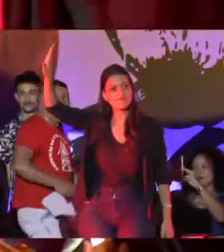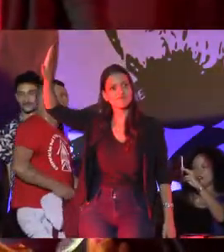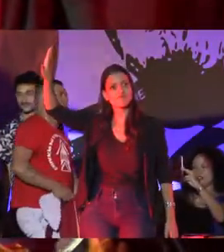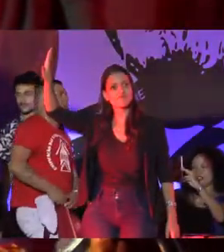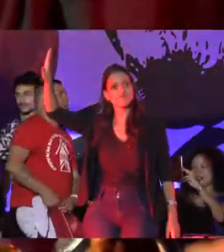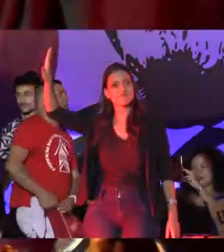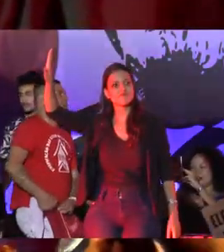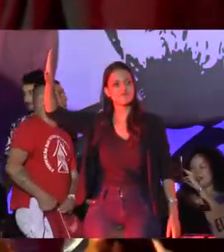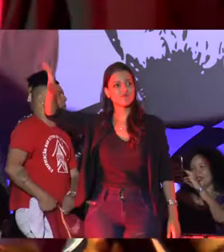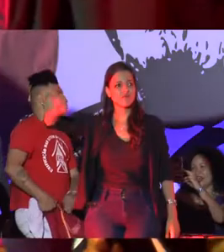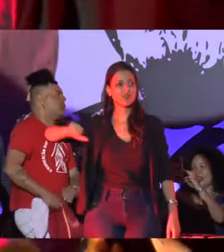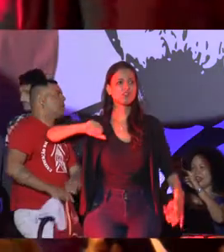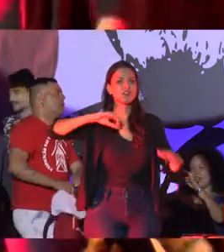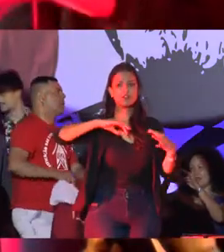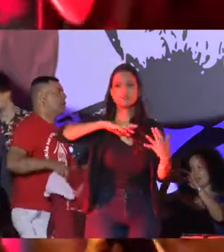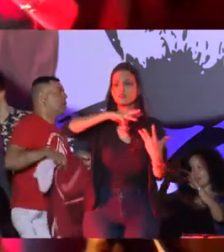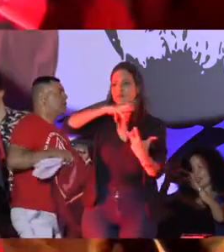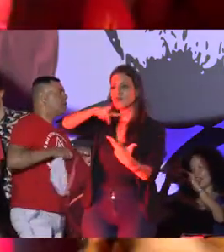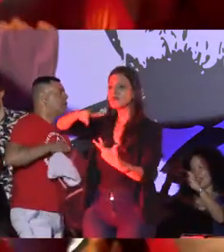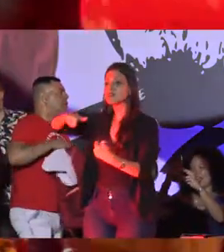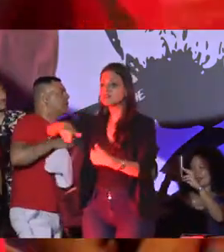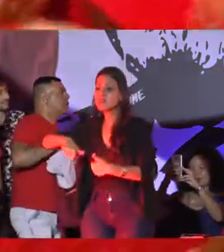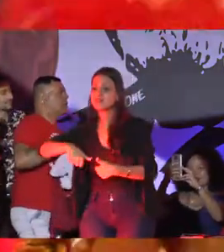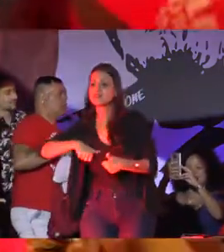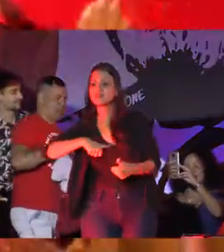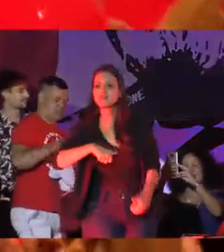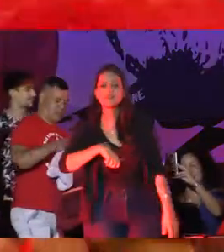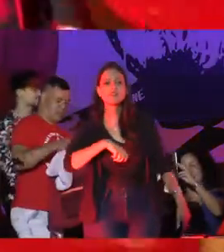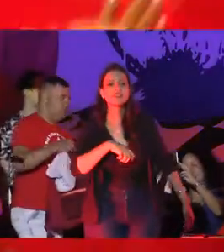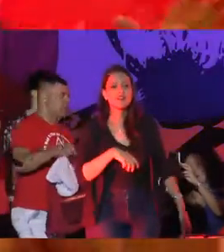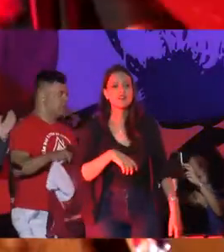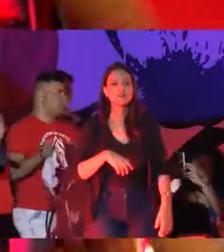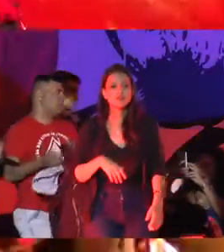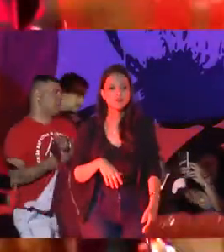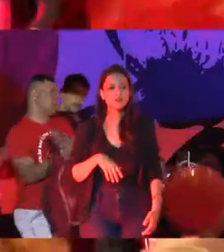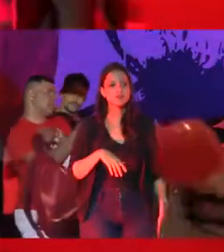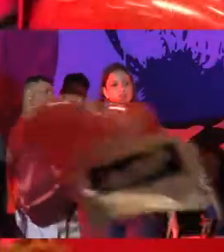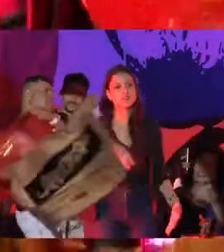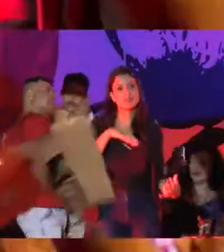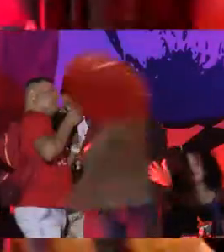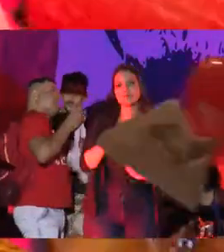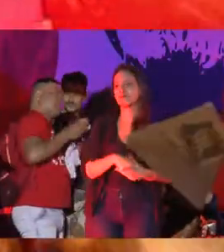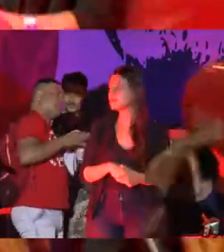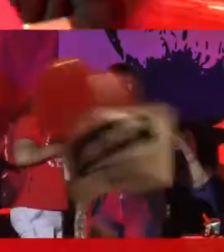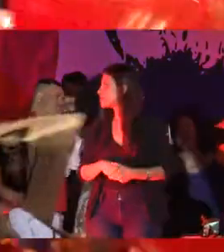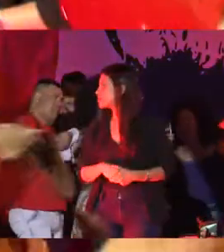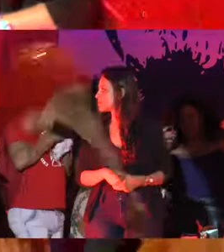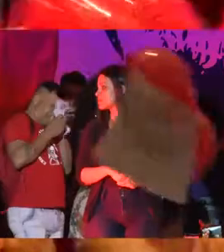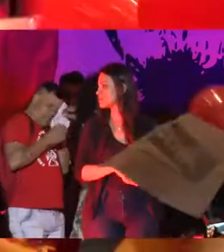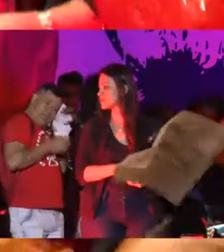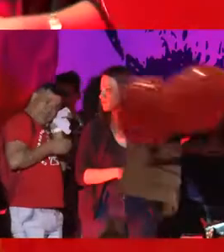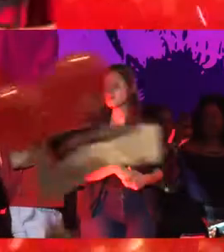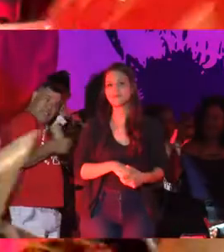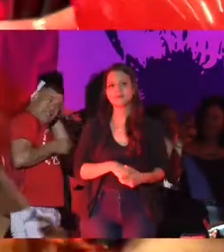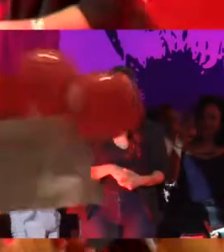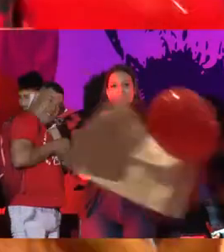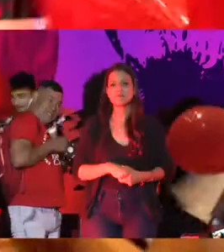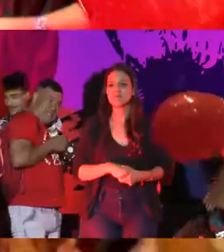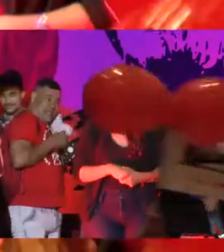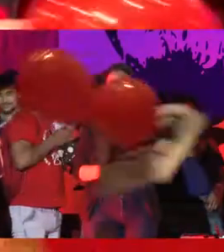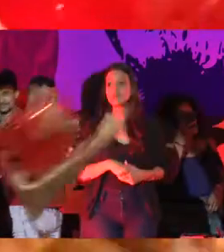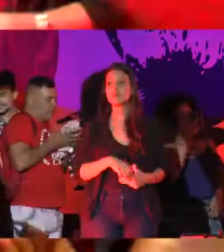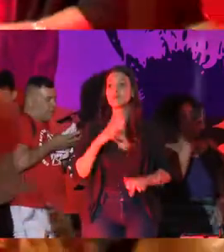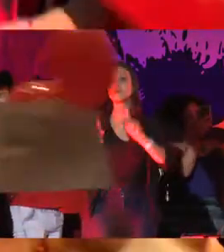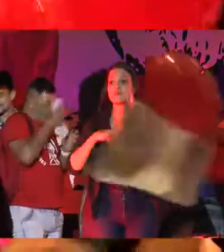O mundo se ilumina, nós por ele, ele por nós. O mundo se ilumina, nós por ele, ele